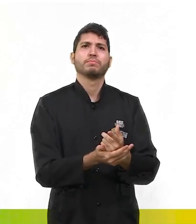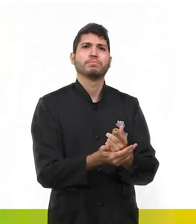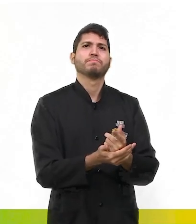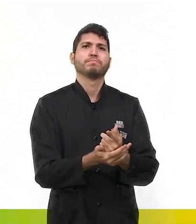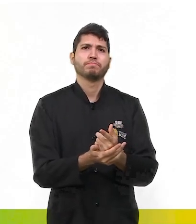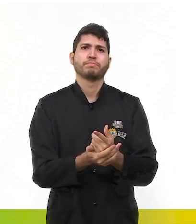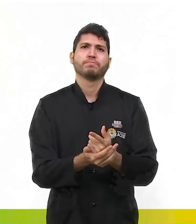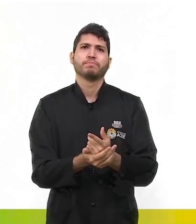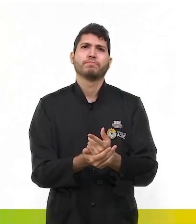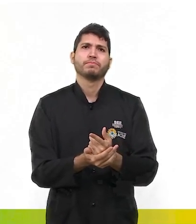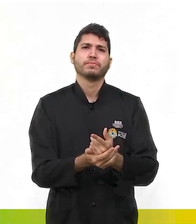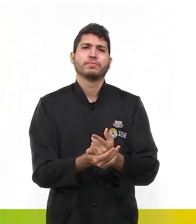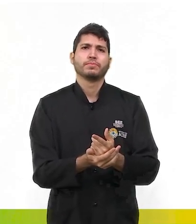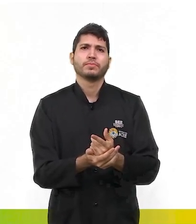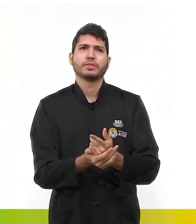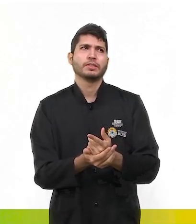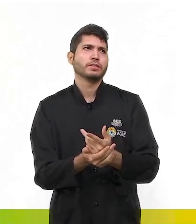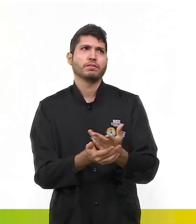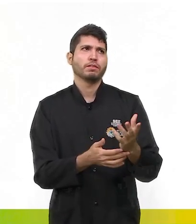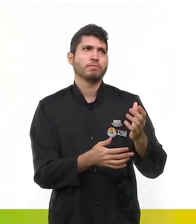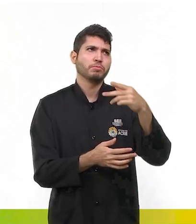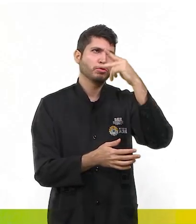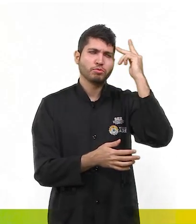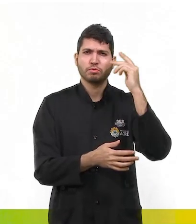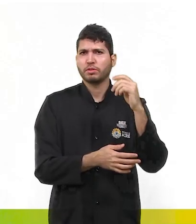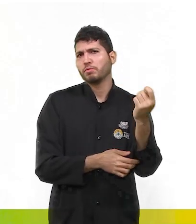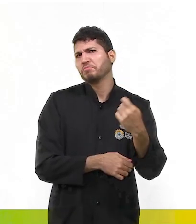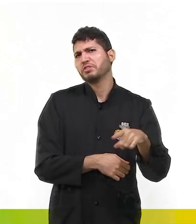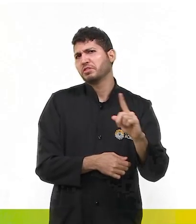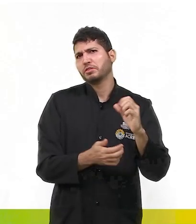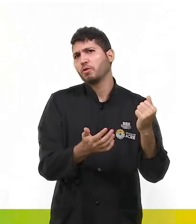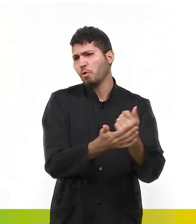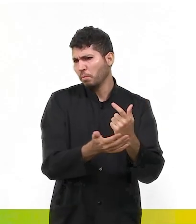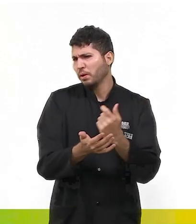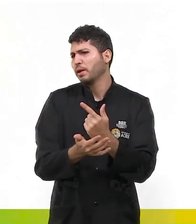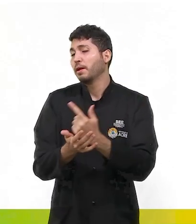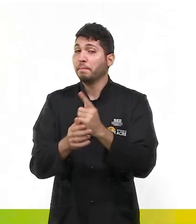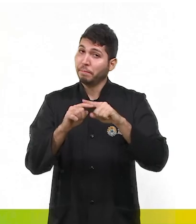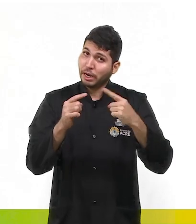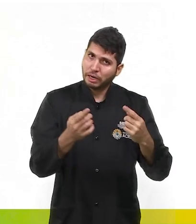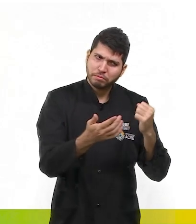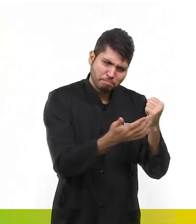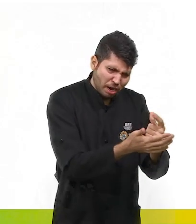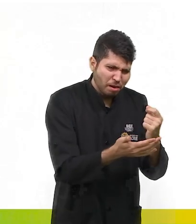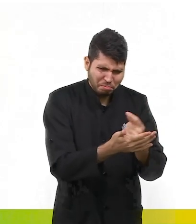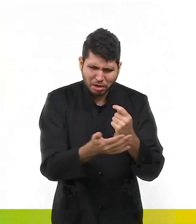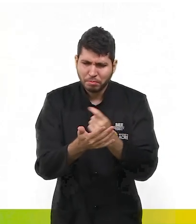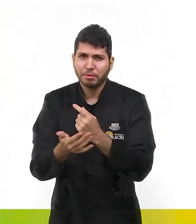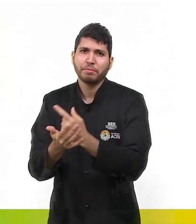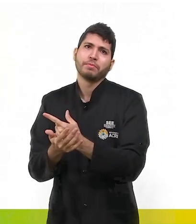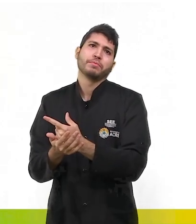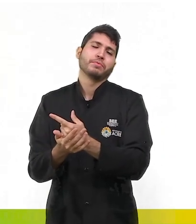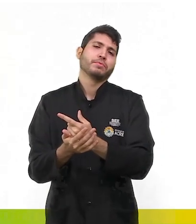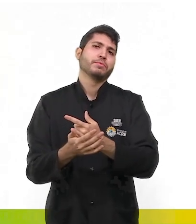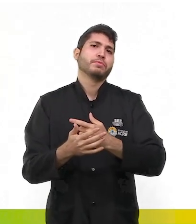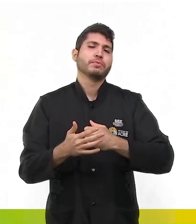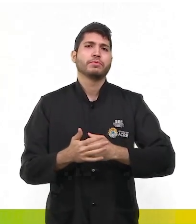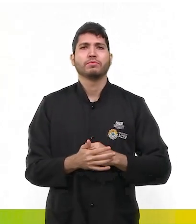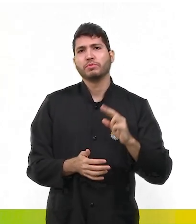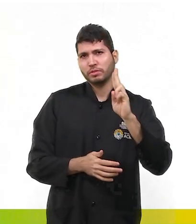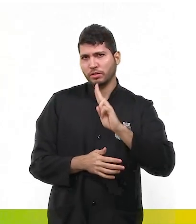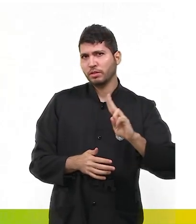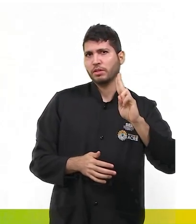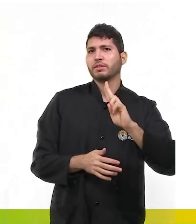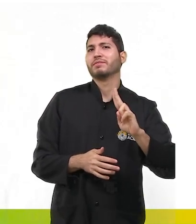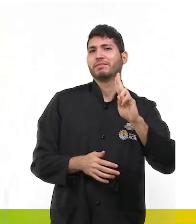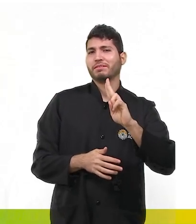partir daquilo que você não precisa, justamente, que é ditado aí pelas empresas, que é feito justamente através das redes